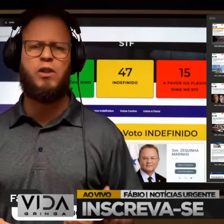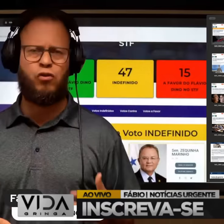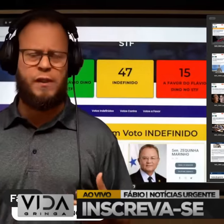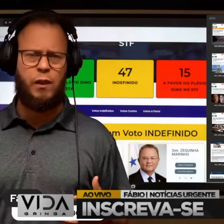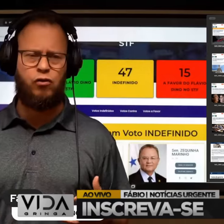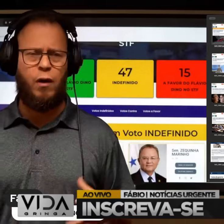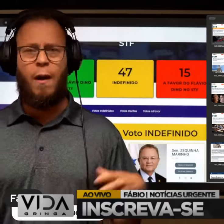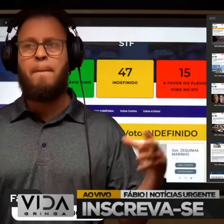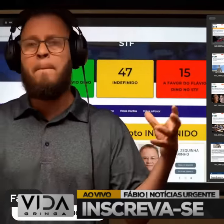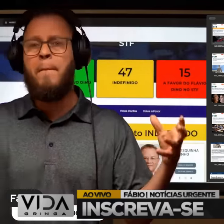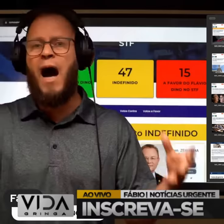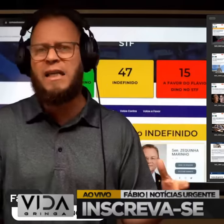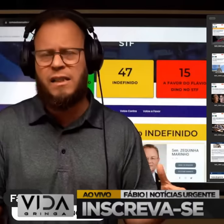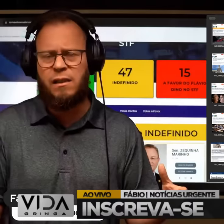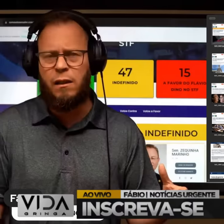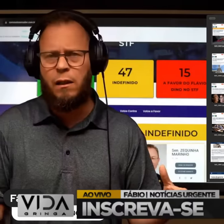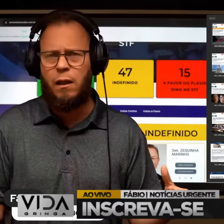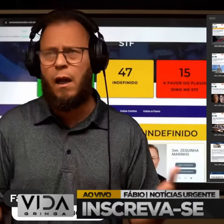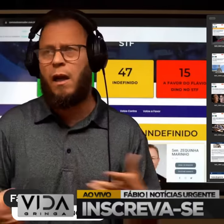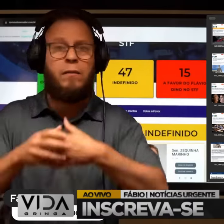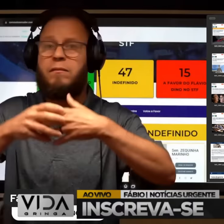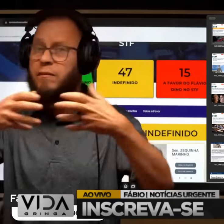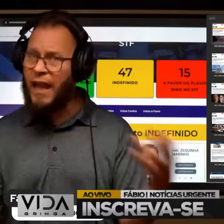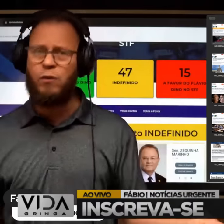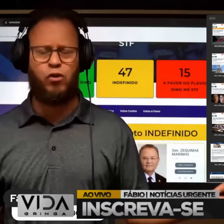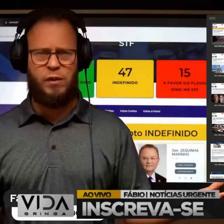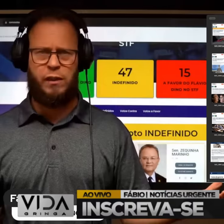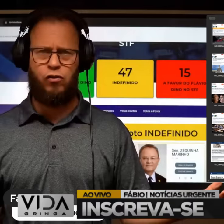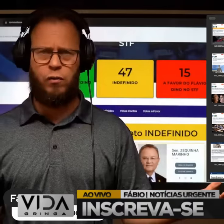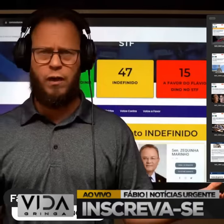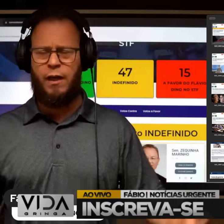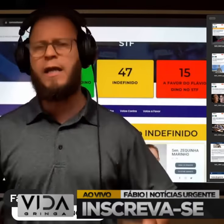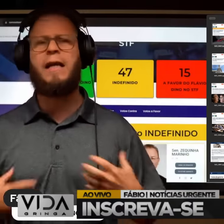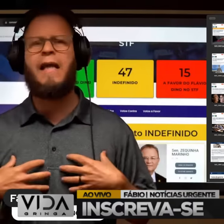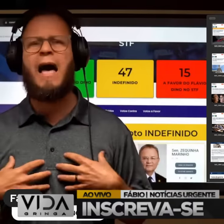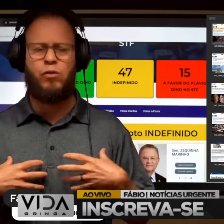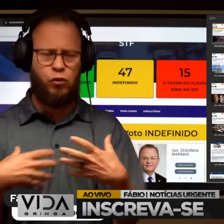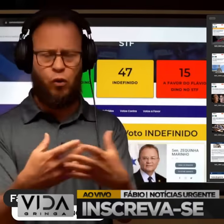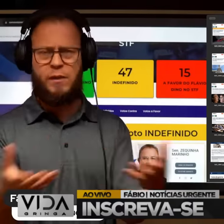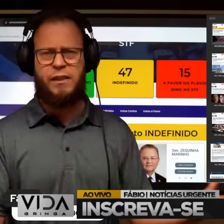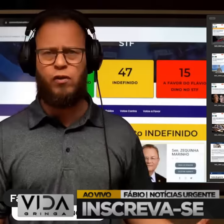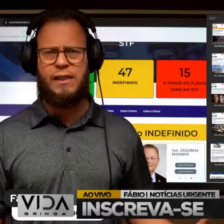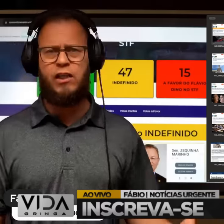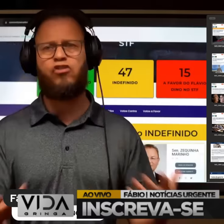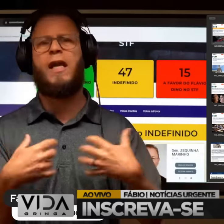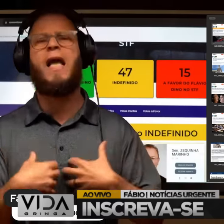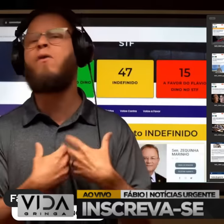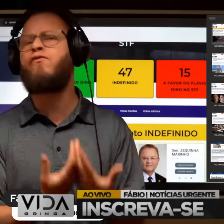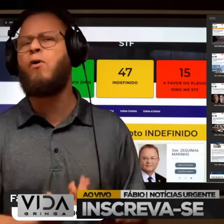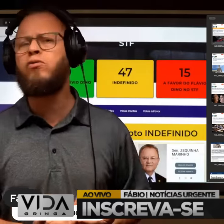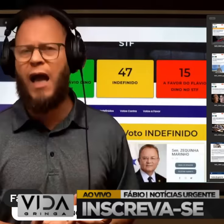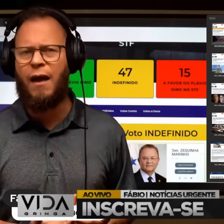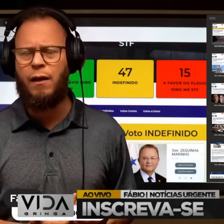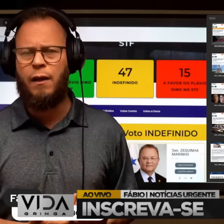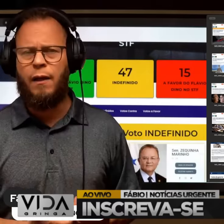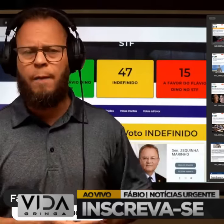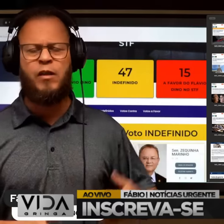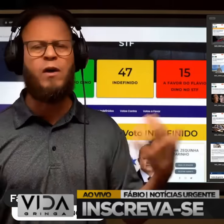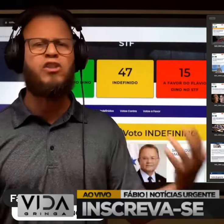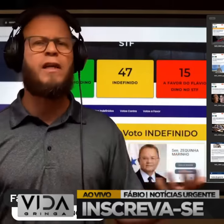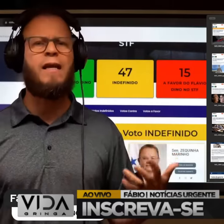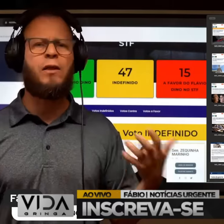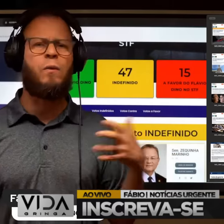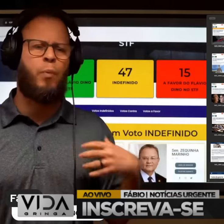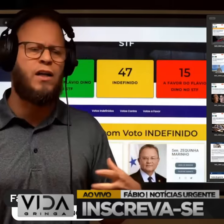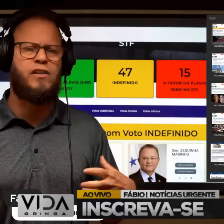tipo de subsídio. Mas tem um subsídio. E, claro, se o subsídio existe, eu vou usar. Então,